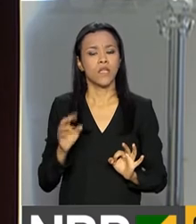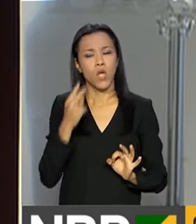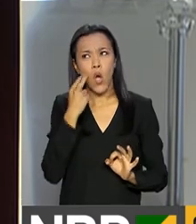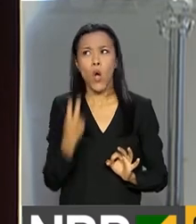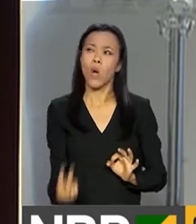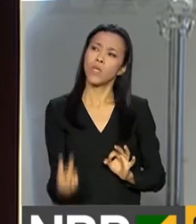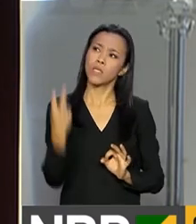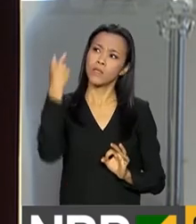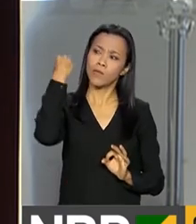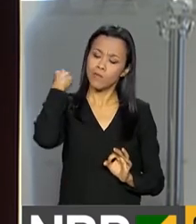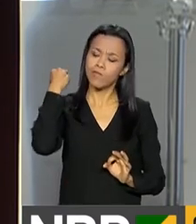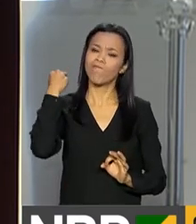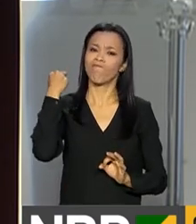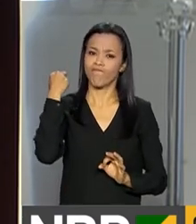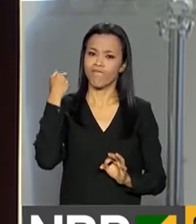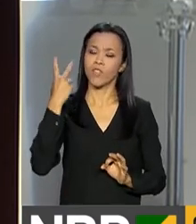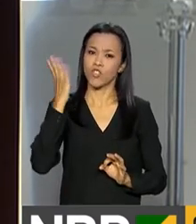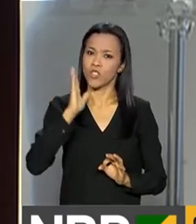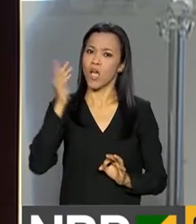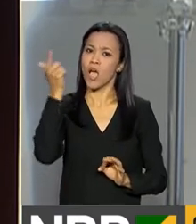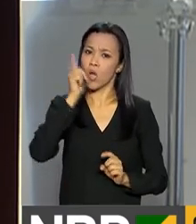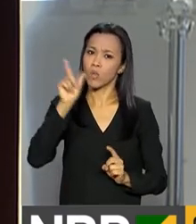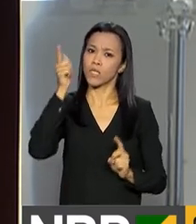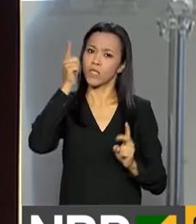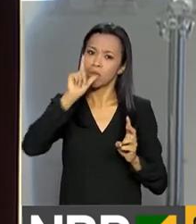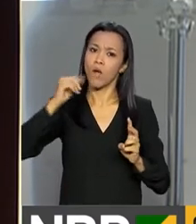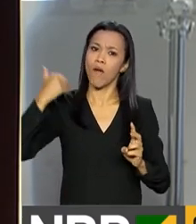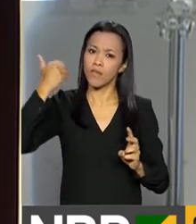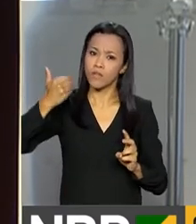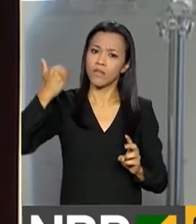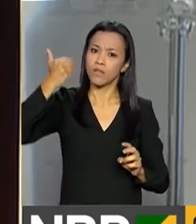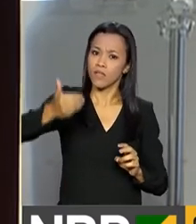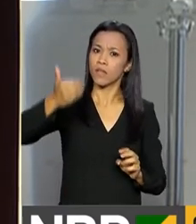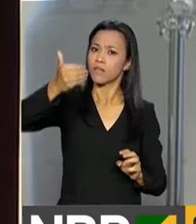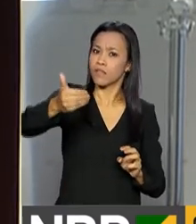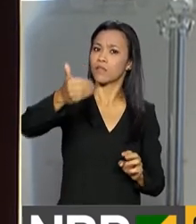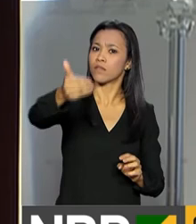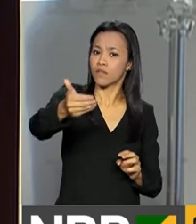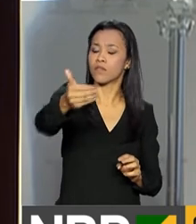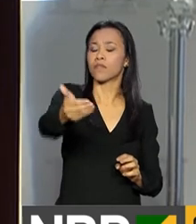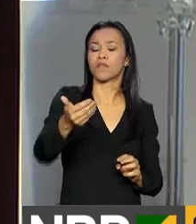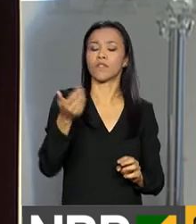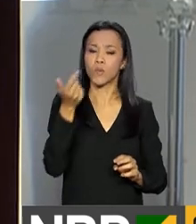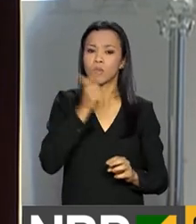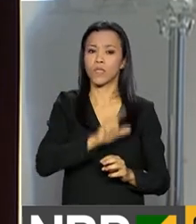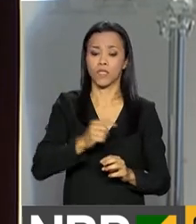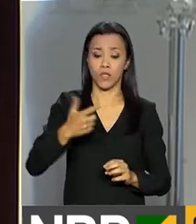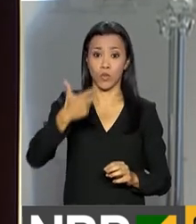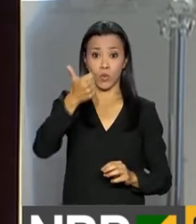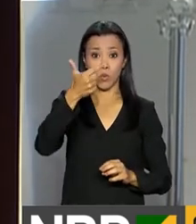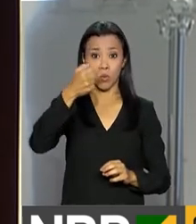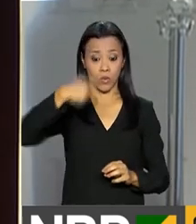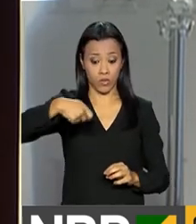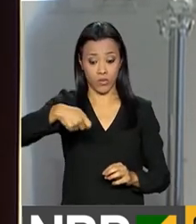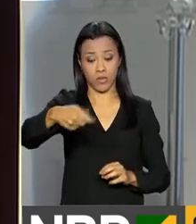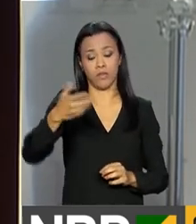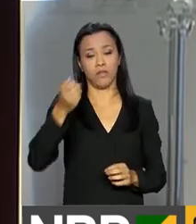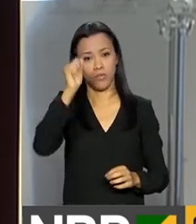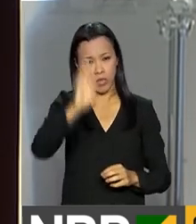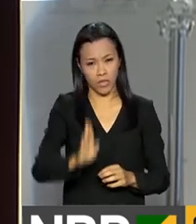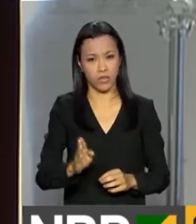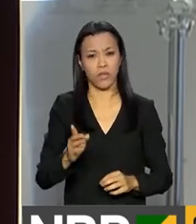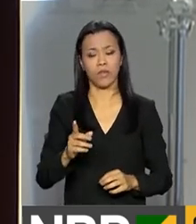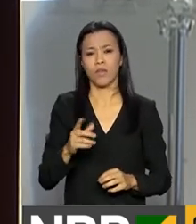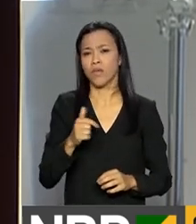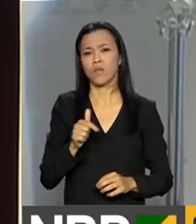trás, nós já conseguimos avançar muito nos últimos 12 meses no Brasil. Não tenho